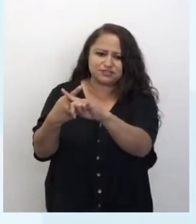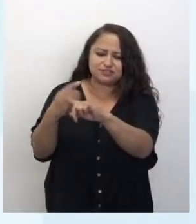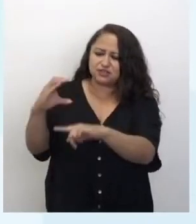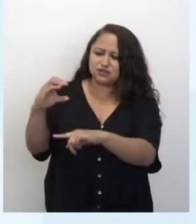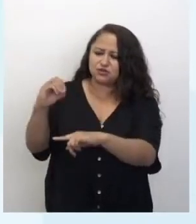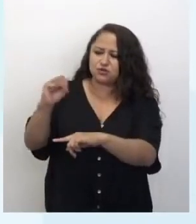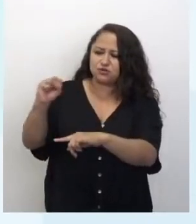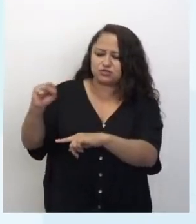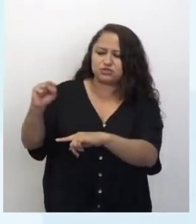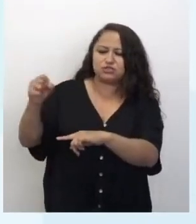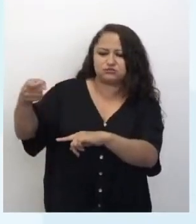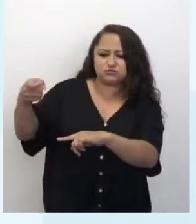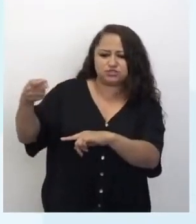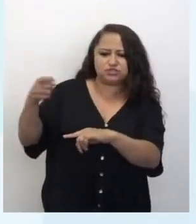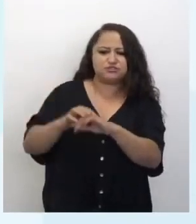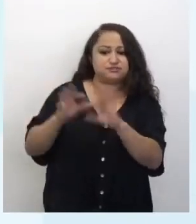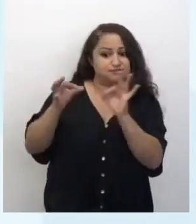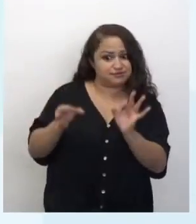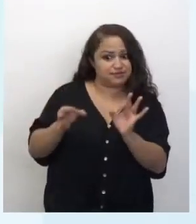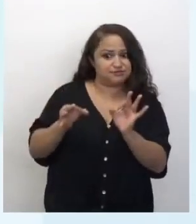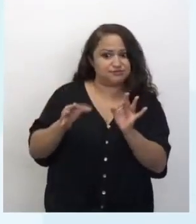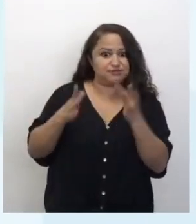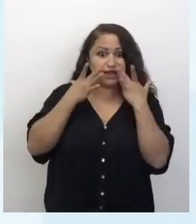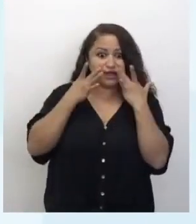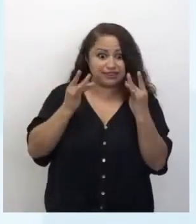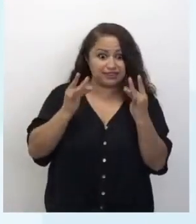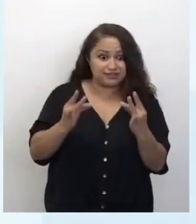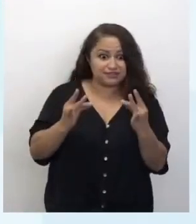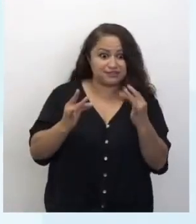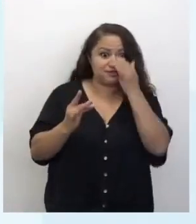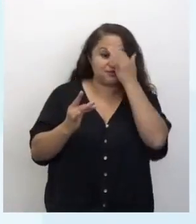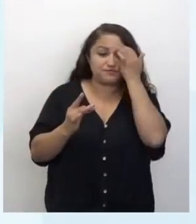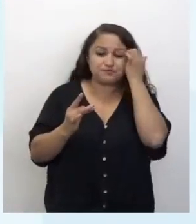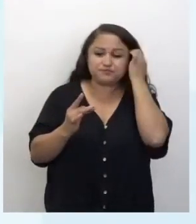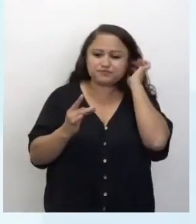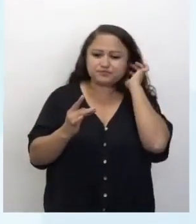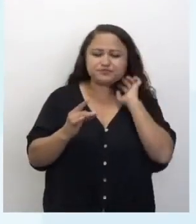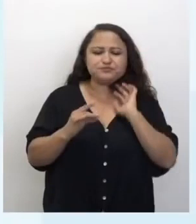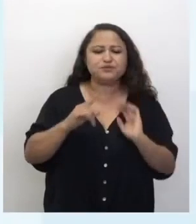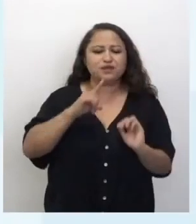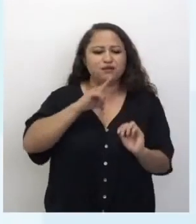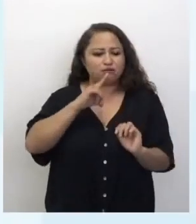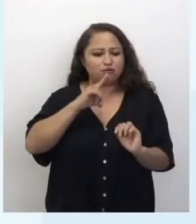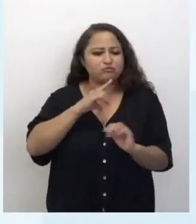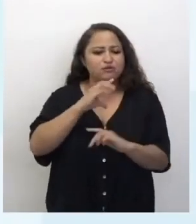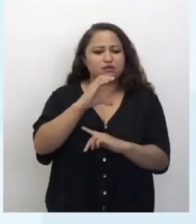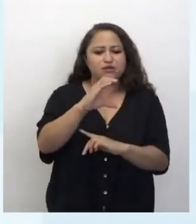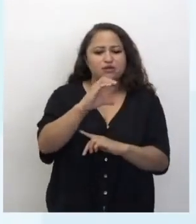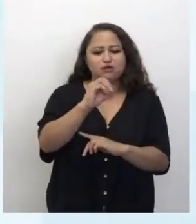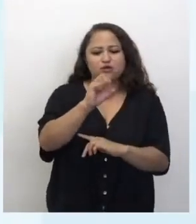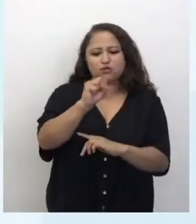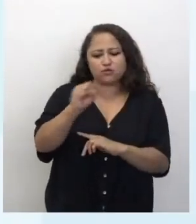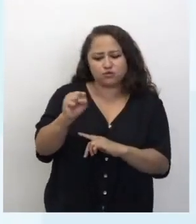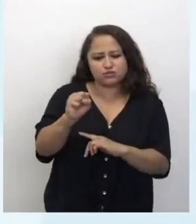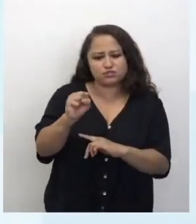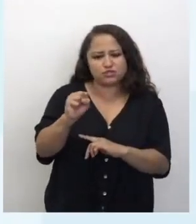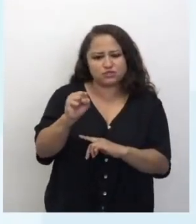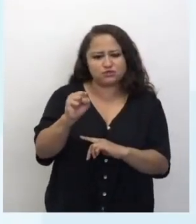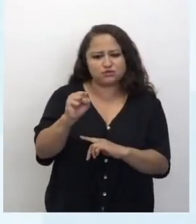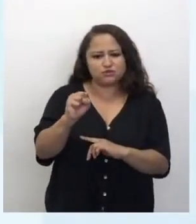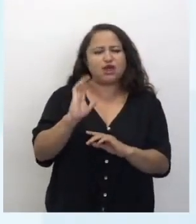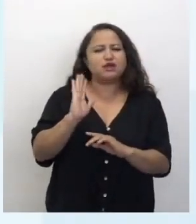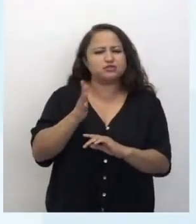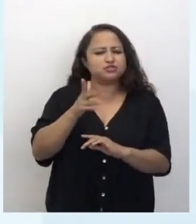Certo, pessoal? Então, de novo, preste atenção. Coloquei a função cosseno. Eu observei que já tinha aí